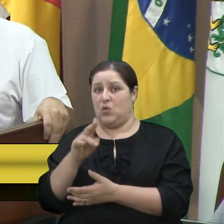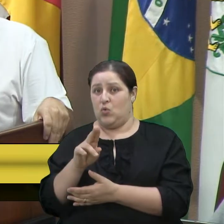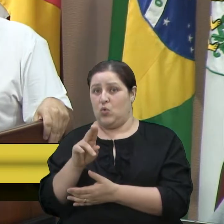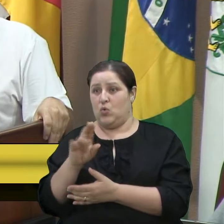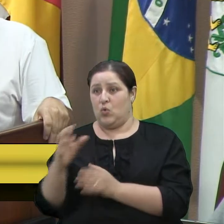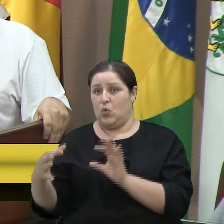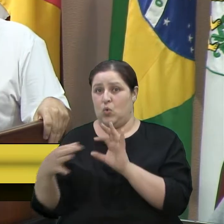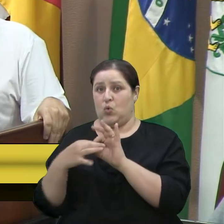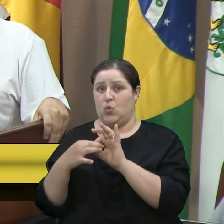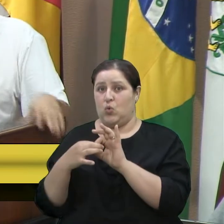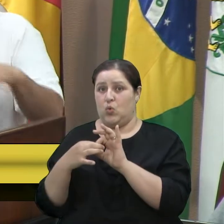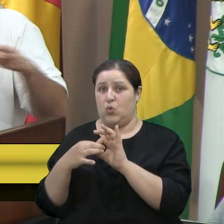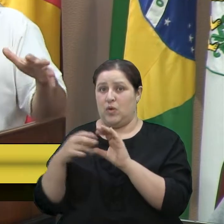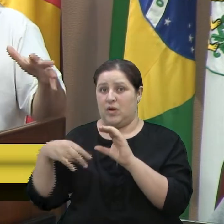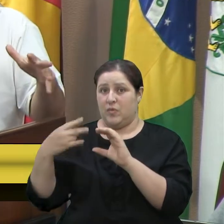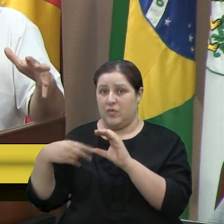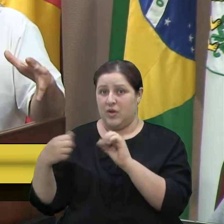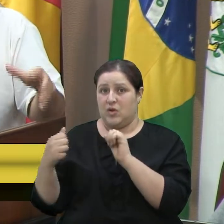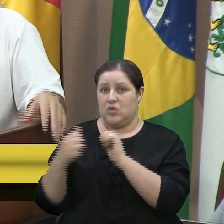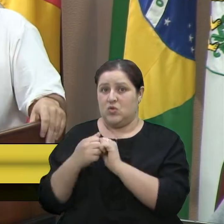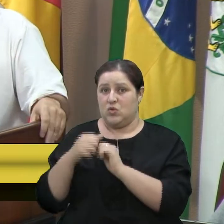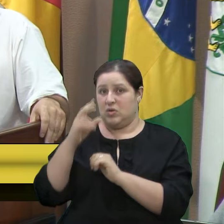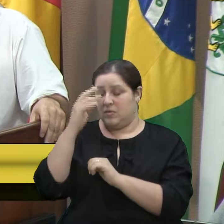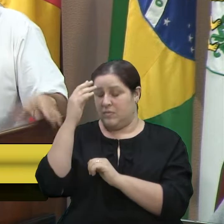causa. Porque todo mundo está